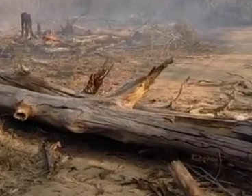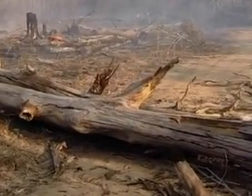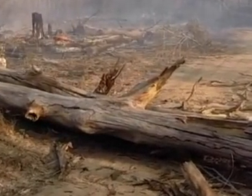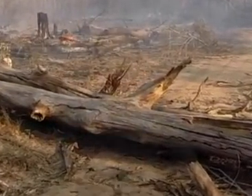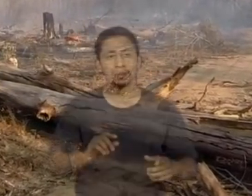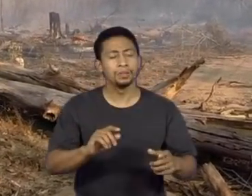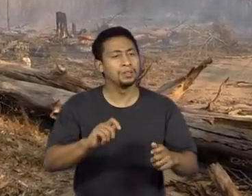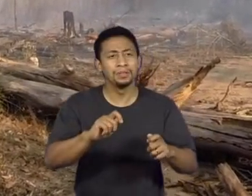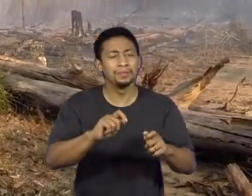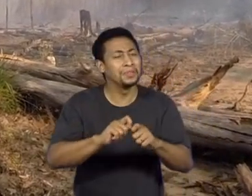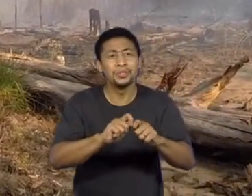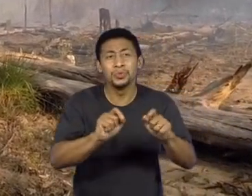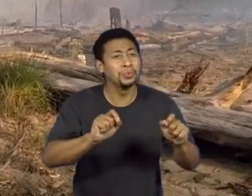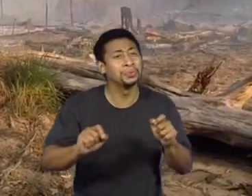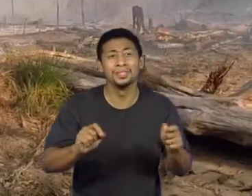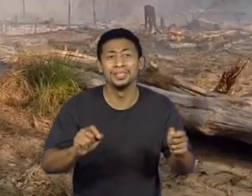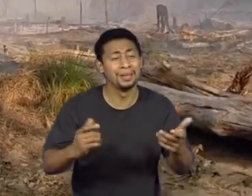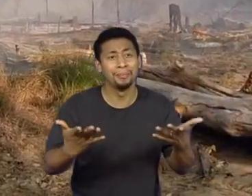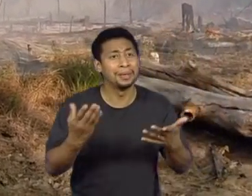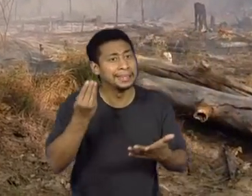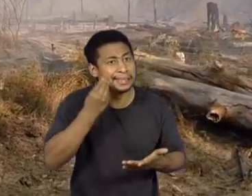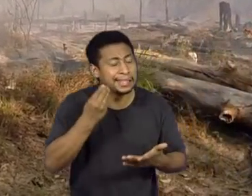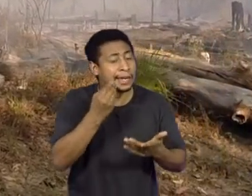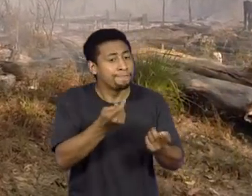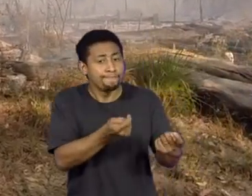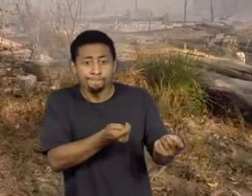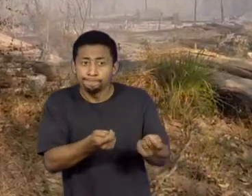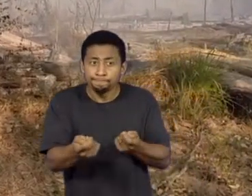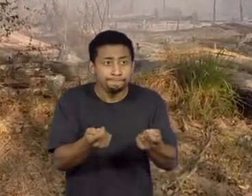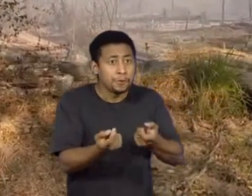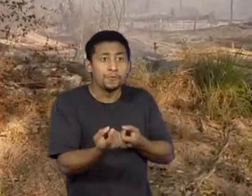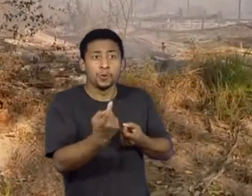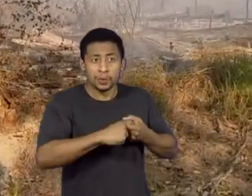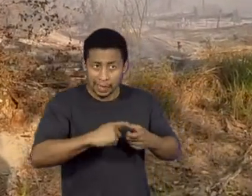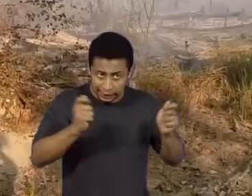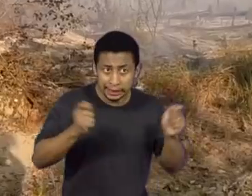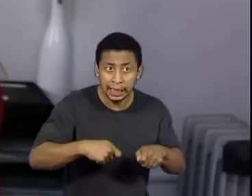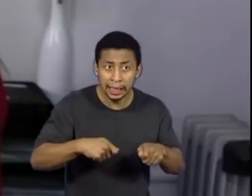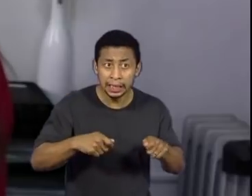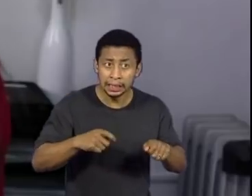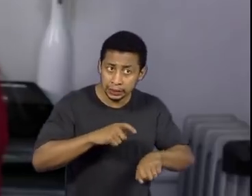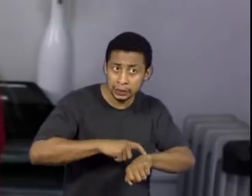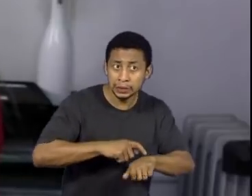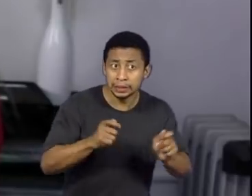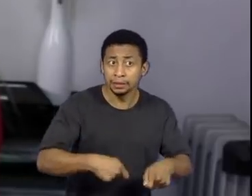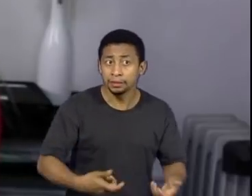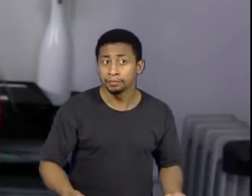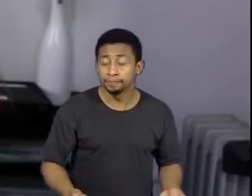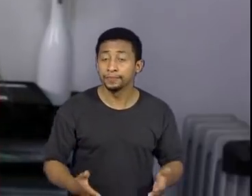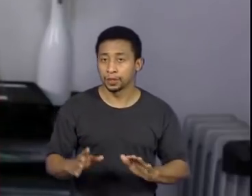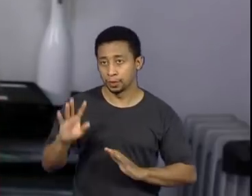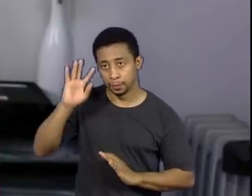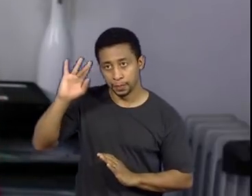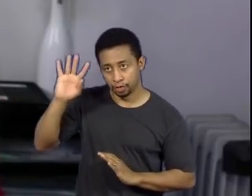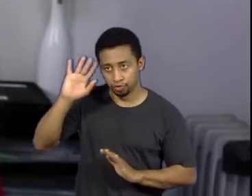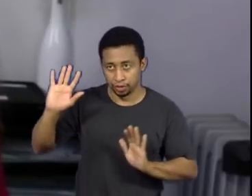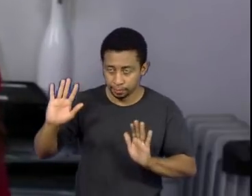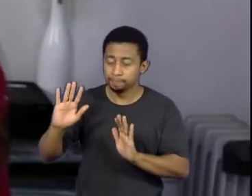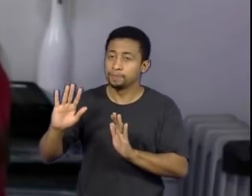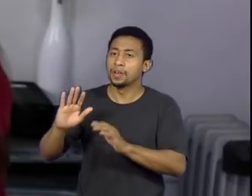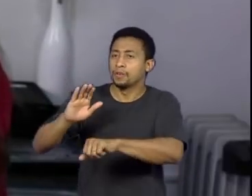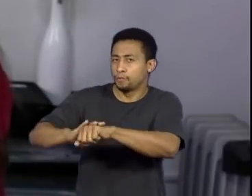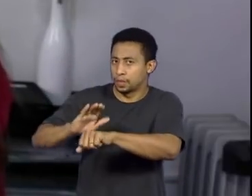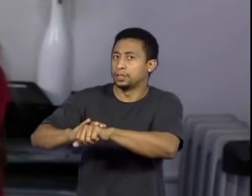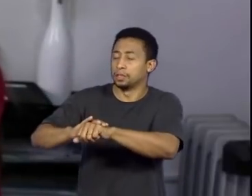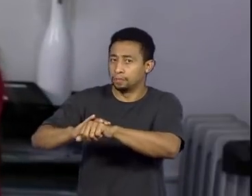O que fazer para reverter esta situação? Ainda dá tempo? Vamos pensar o caminho inverso. A gente